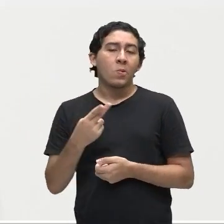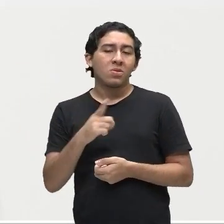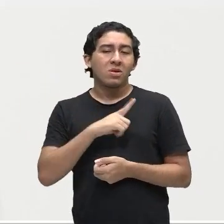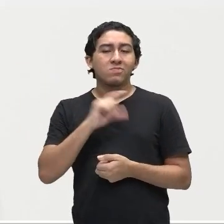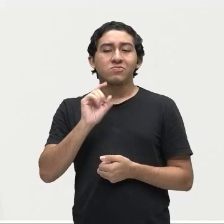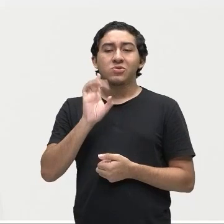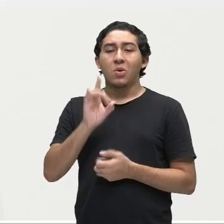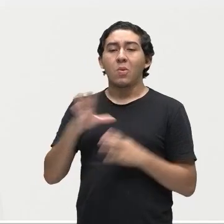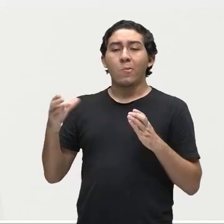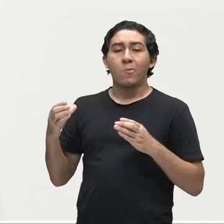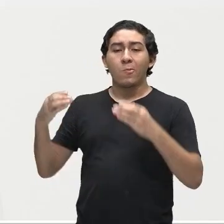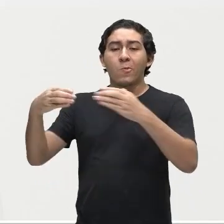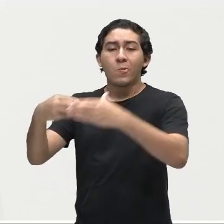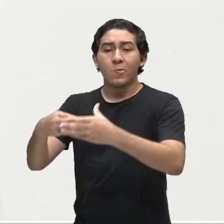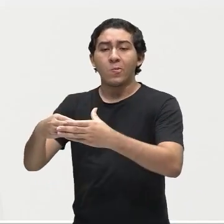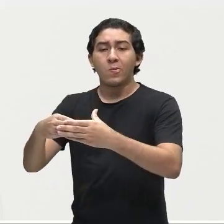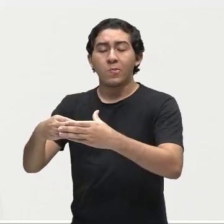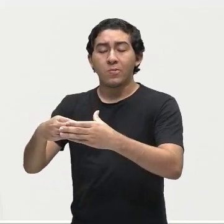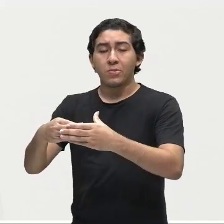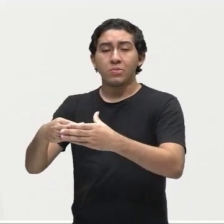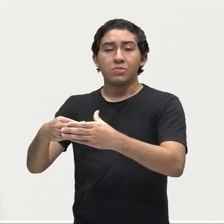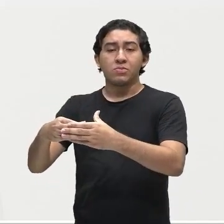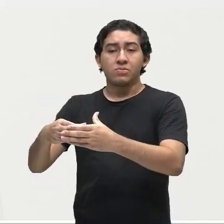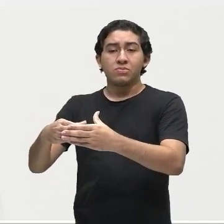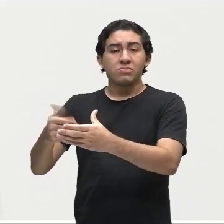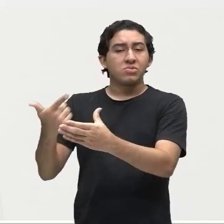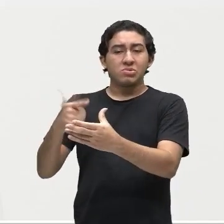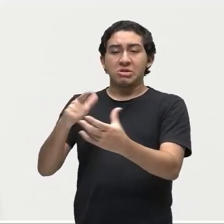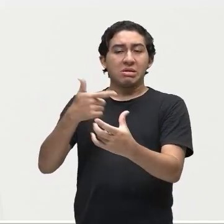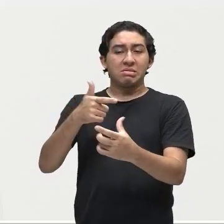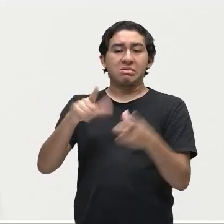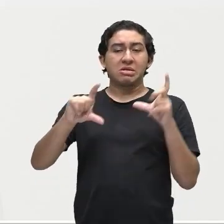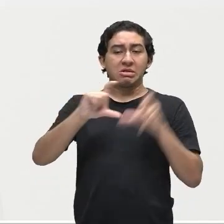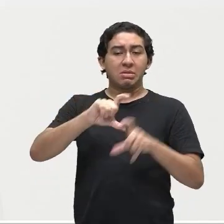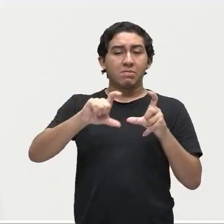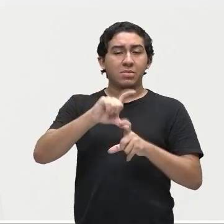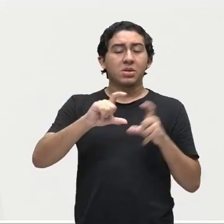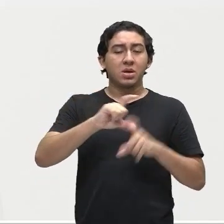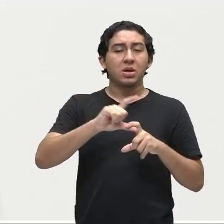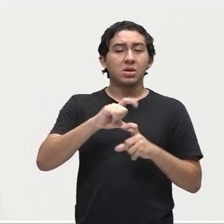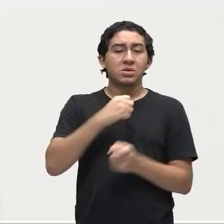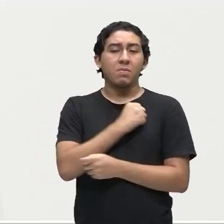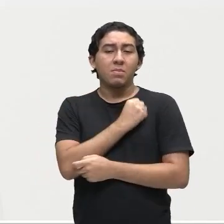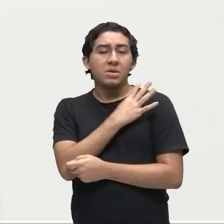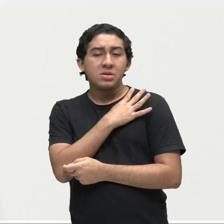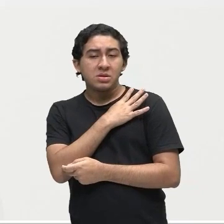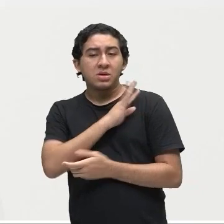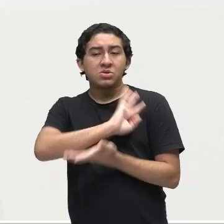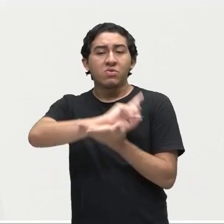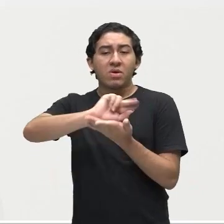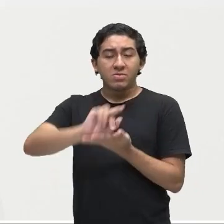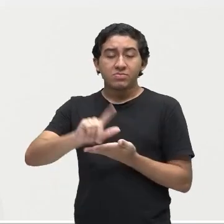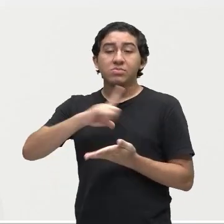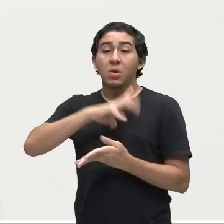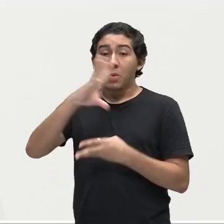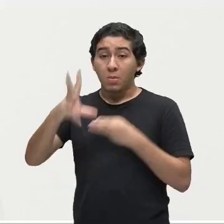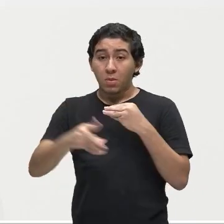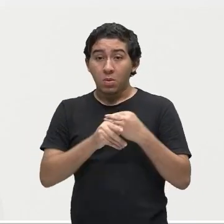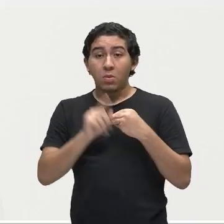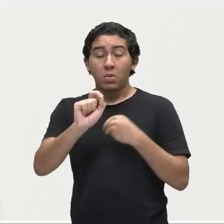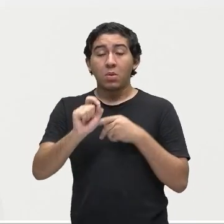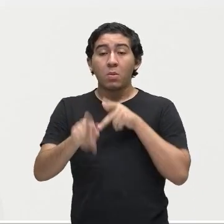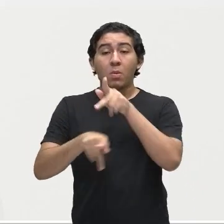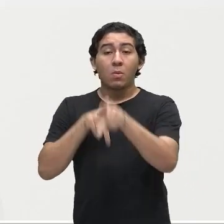limitado a pequenos locais e dependiam cada vez de menos soldados. Isso acabava colaborando para que a população